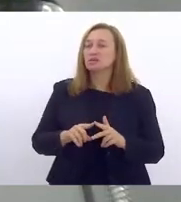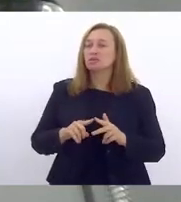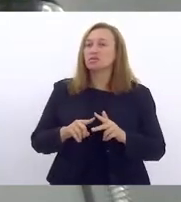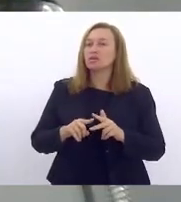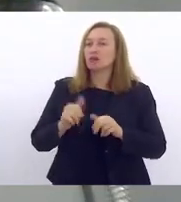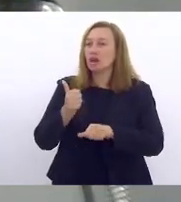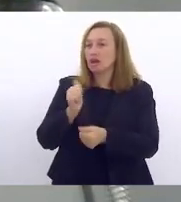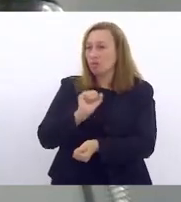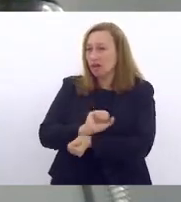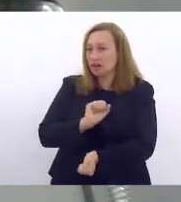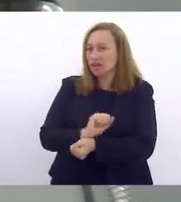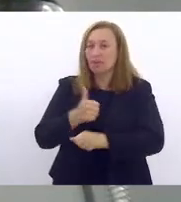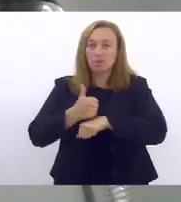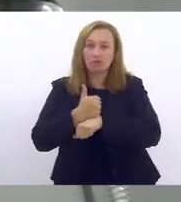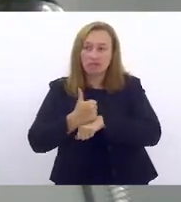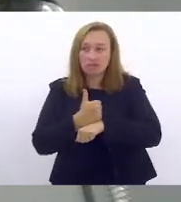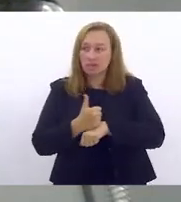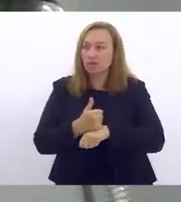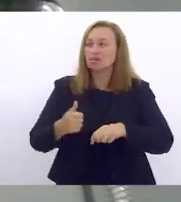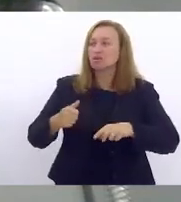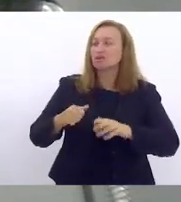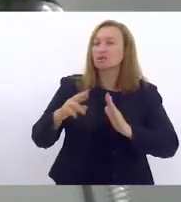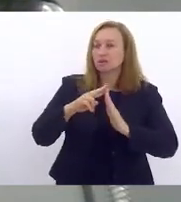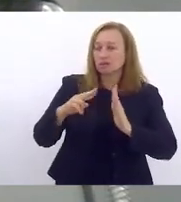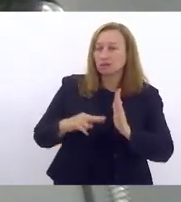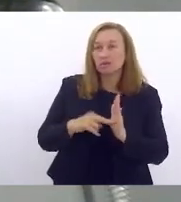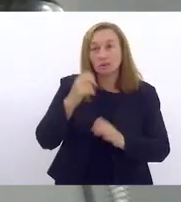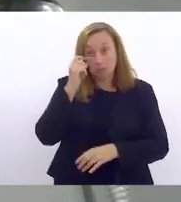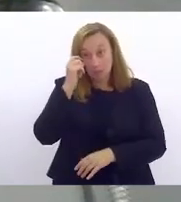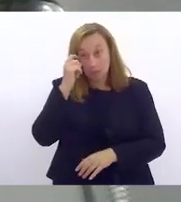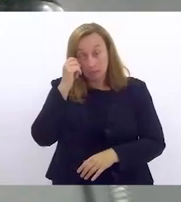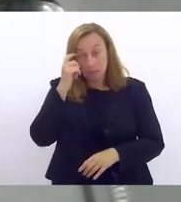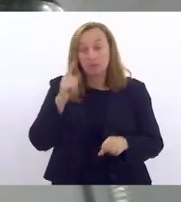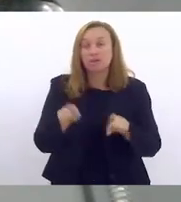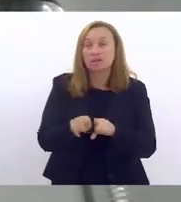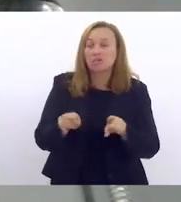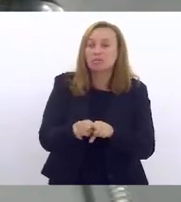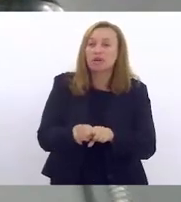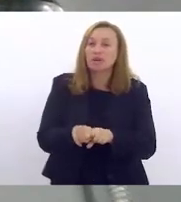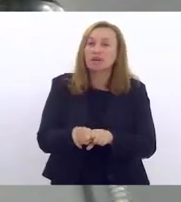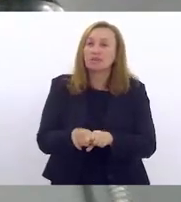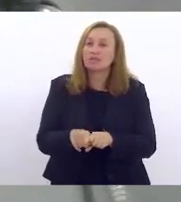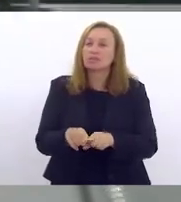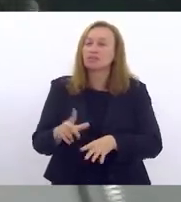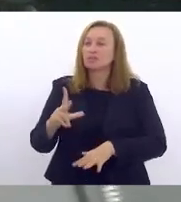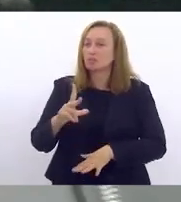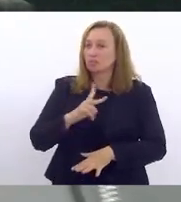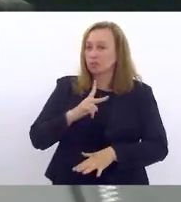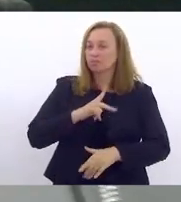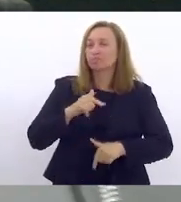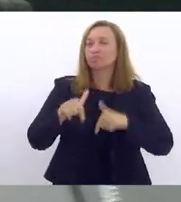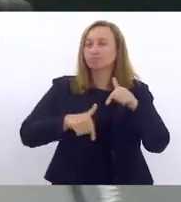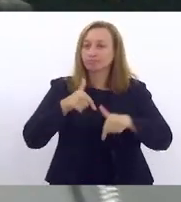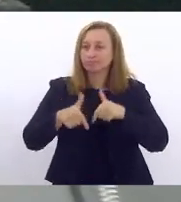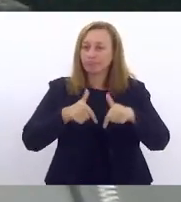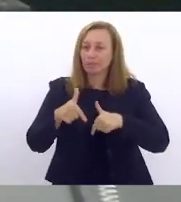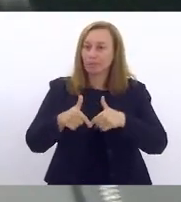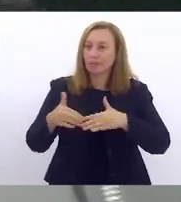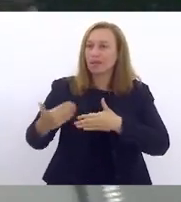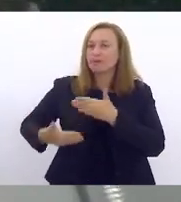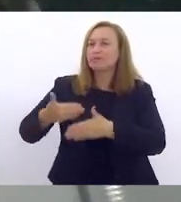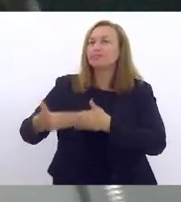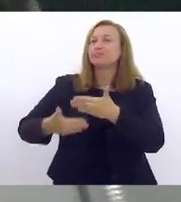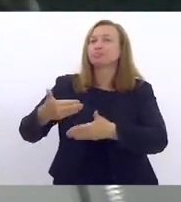e aqueles que também têm o conhecimento constituído a partir do seu próprio trabalho, que está em processo